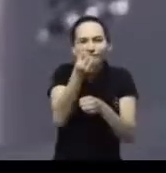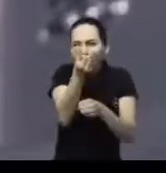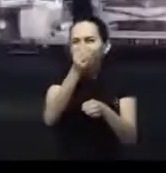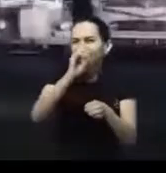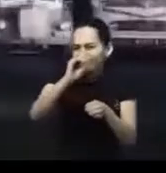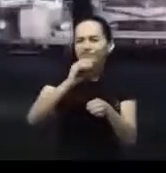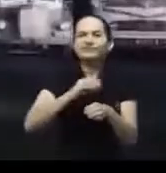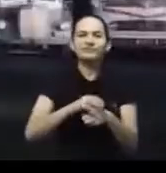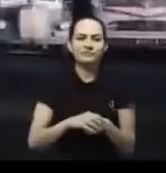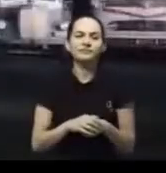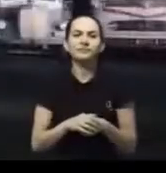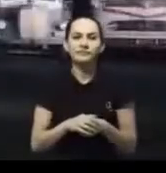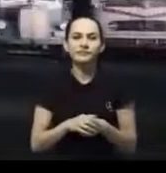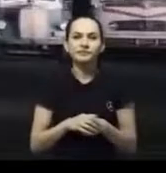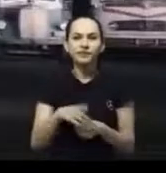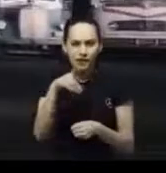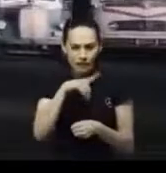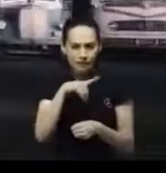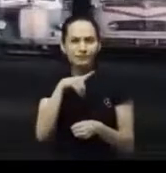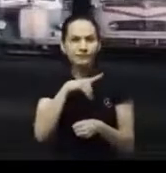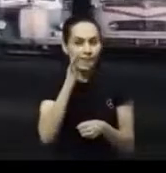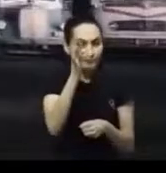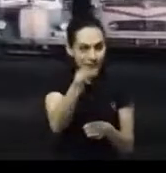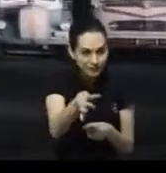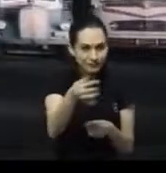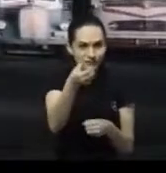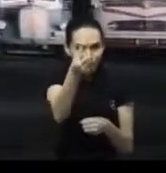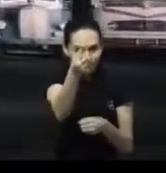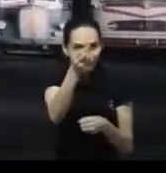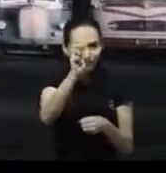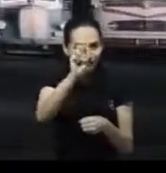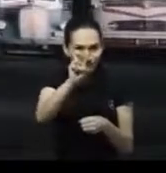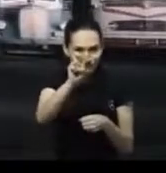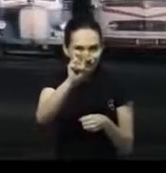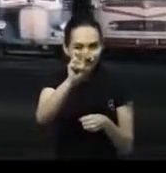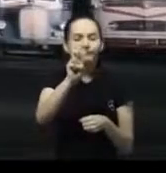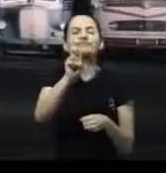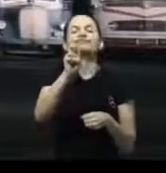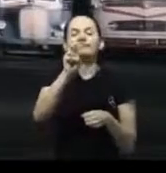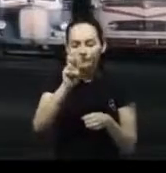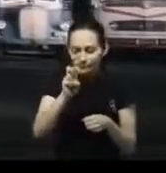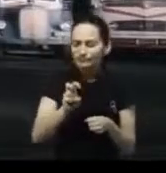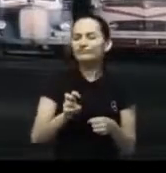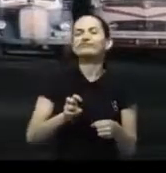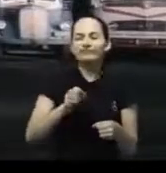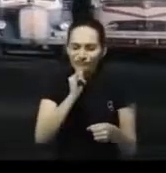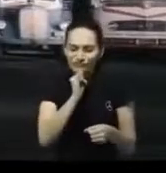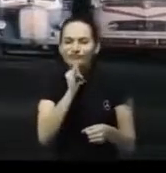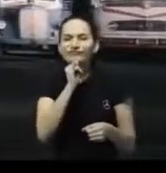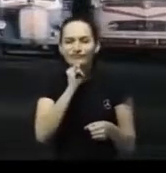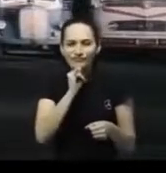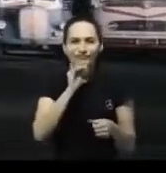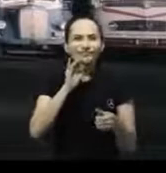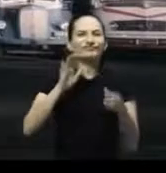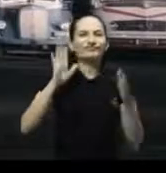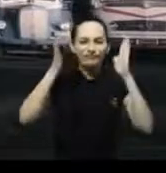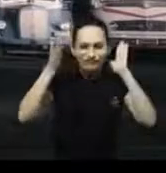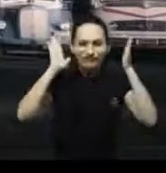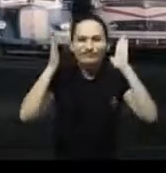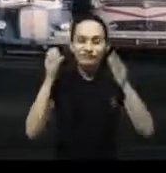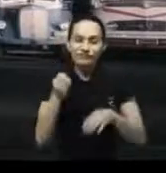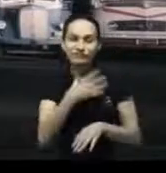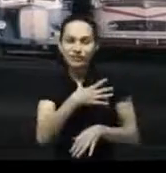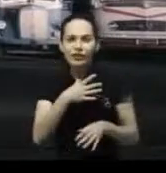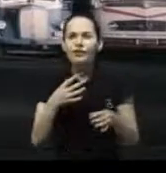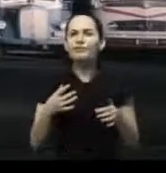1960 teremos 65 unidades do novo actros a Madeiro vendidas